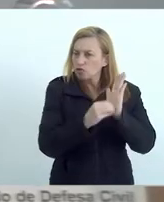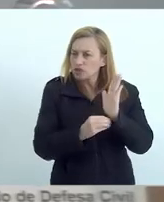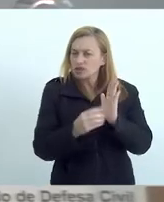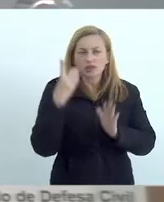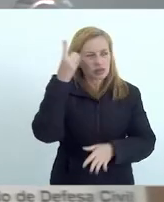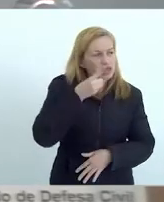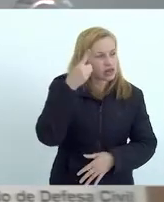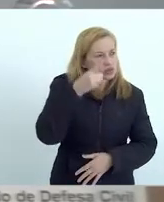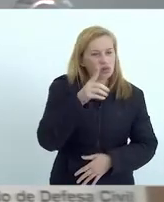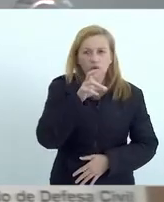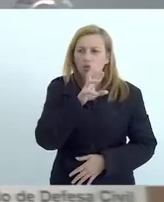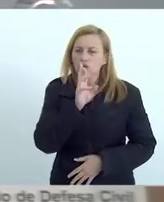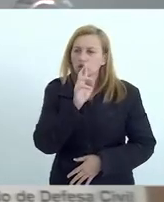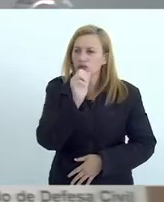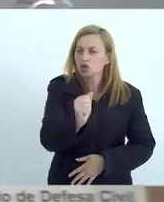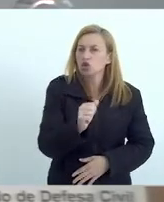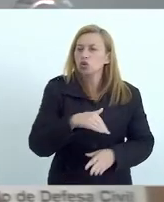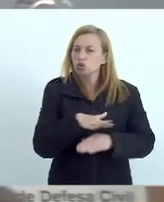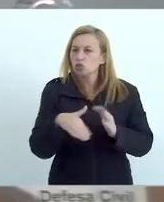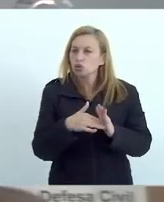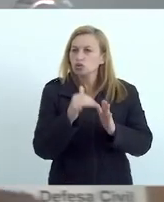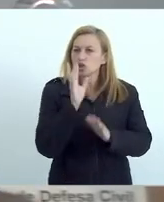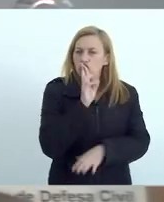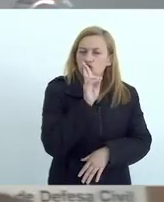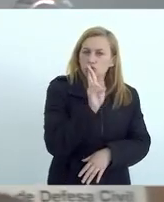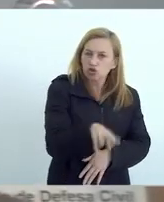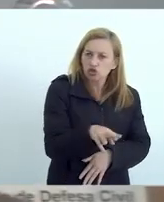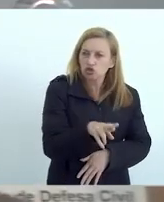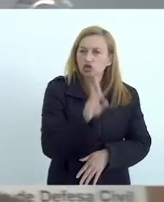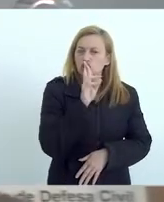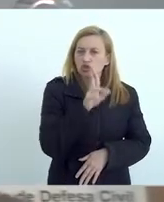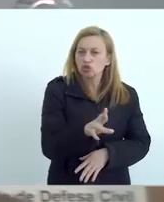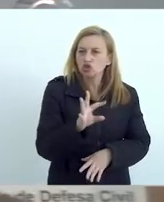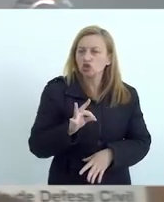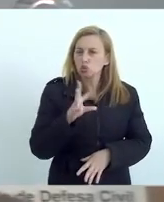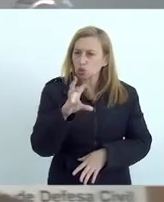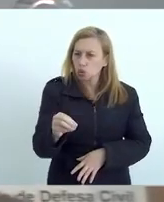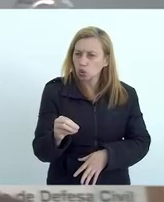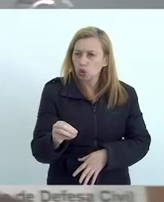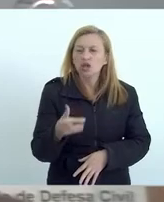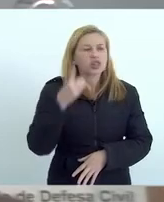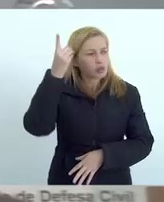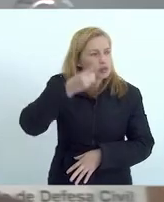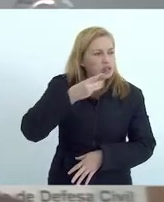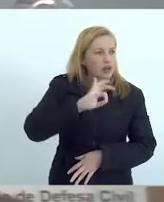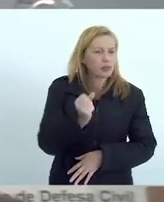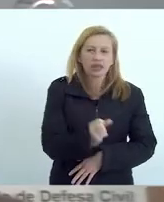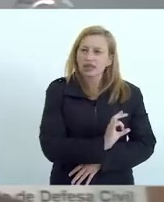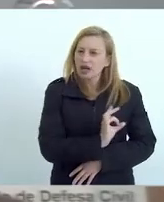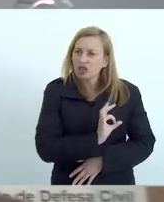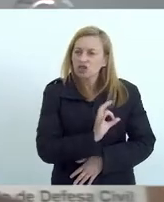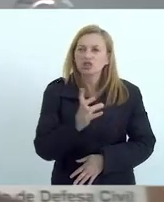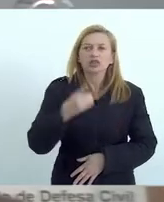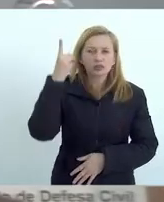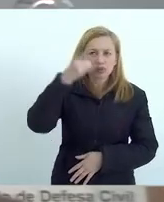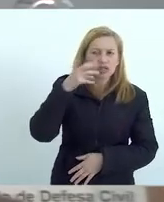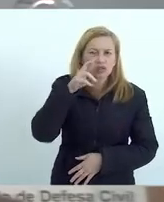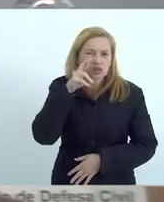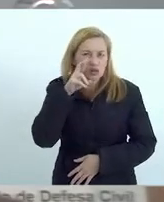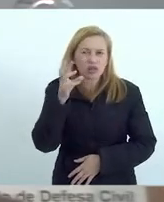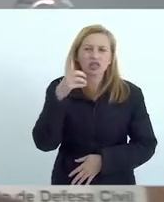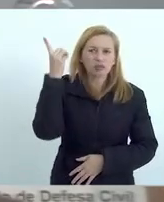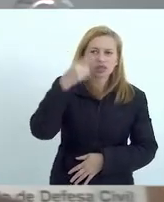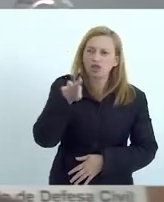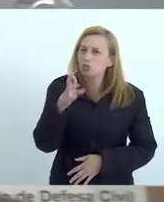e todo ele já respondidos um todo ele respondidos deputada Martha Rocha Deputado rosenverg